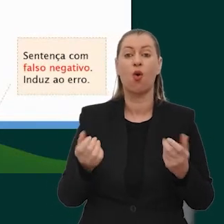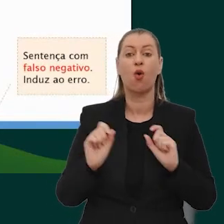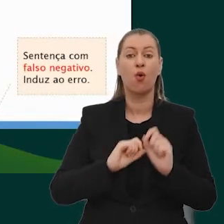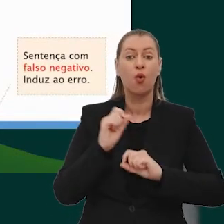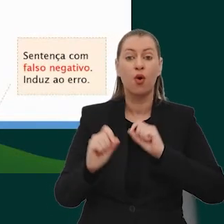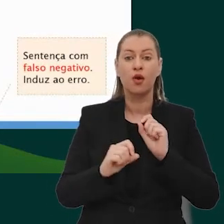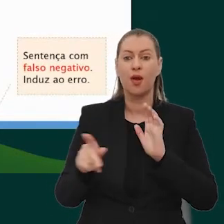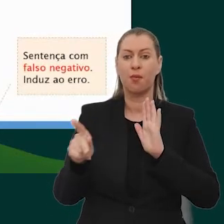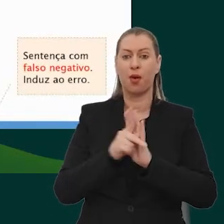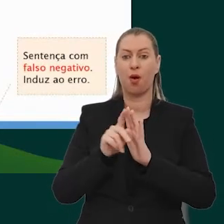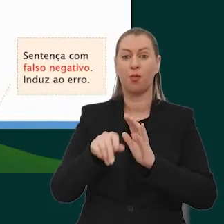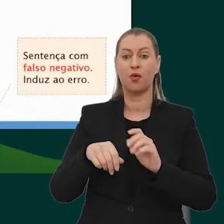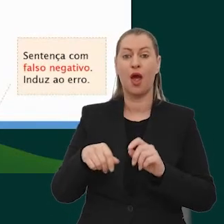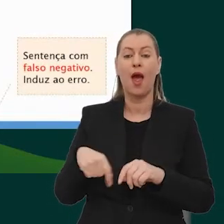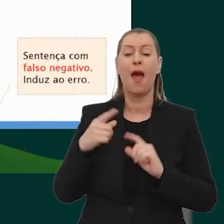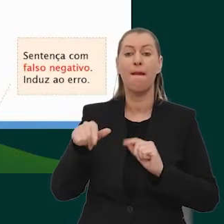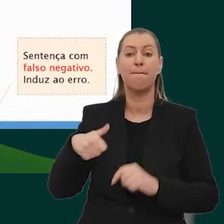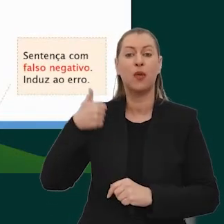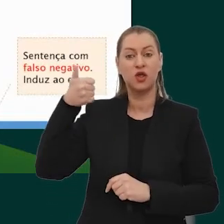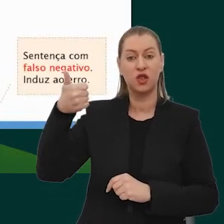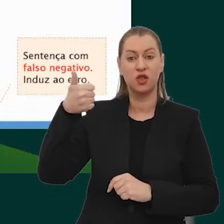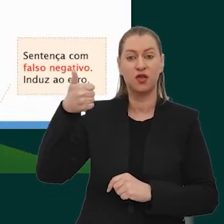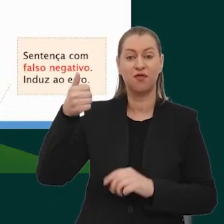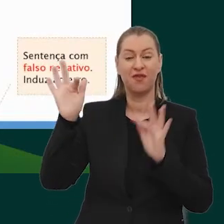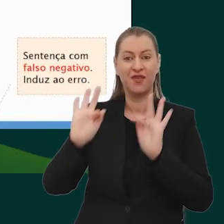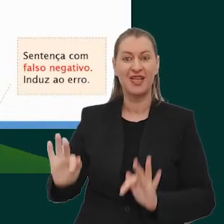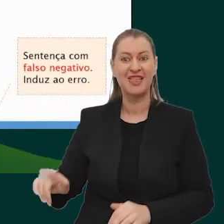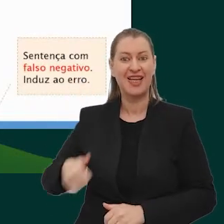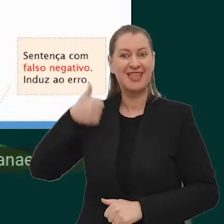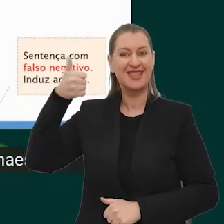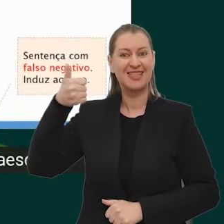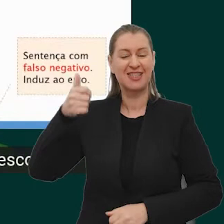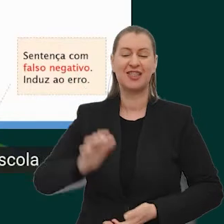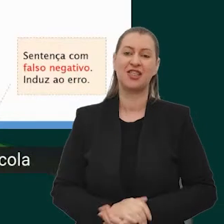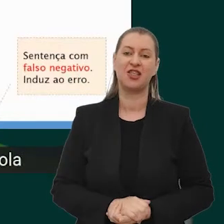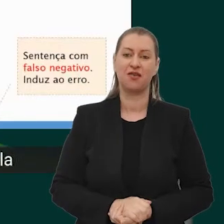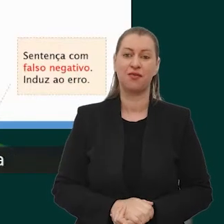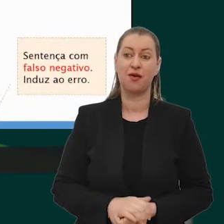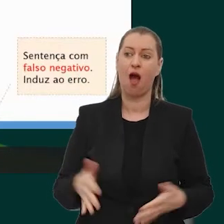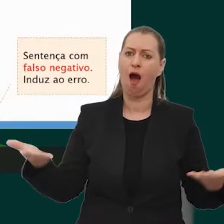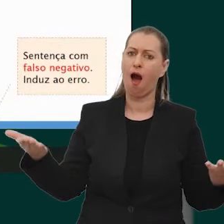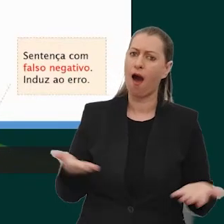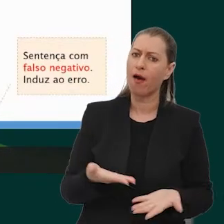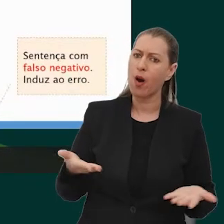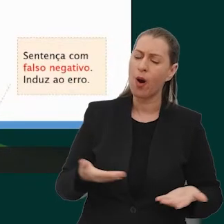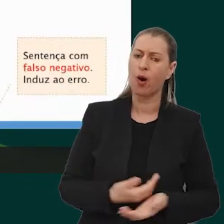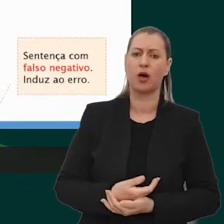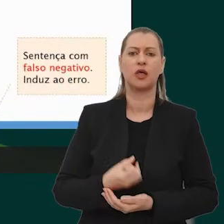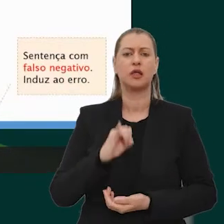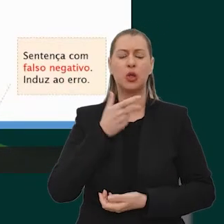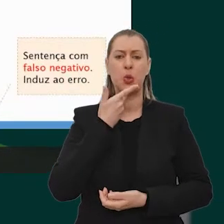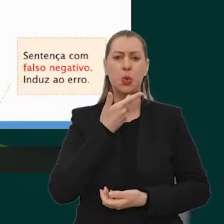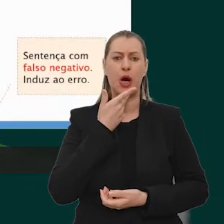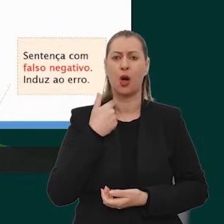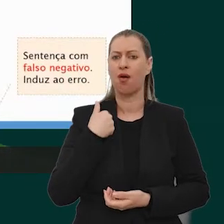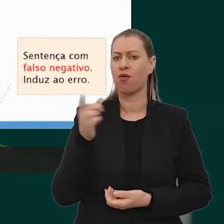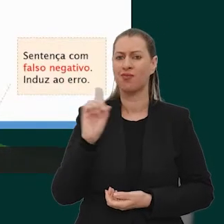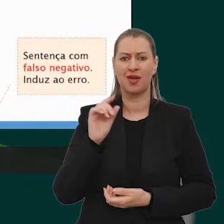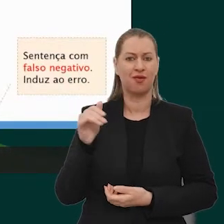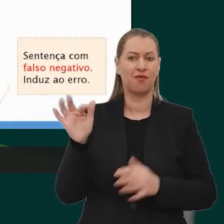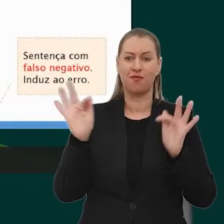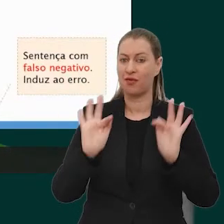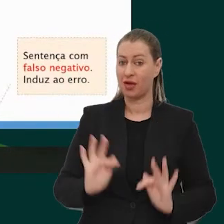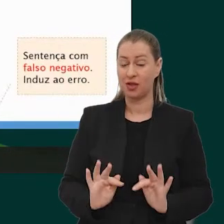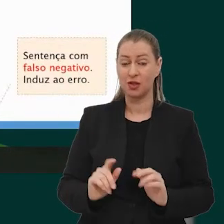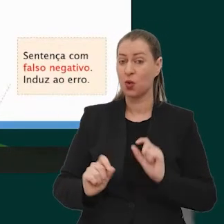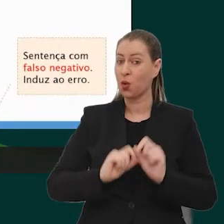refere a um estado positivo. Eu estou feliz, feliz é positivo, né? Agora, quando eu digo eu não estou feliz, a